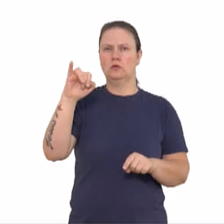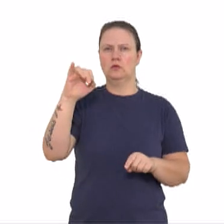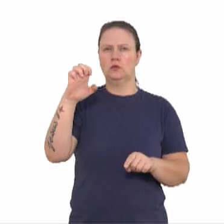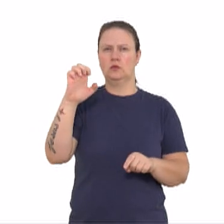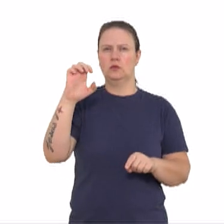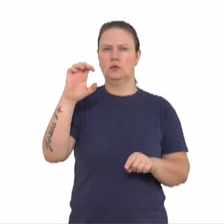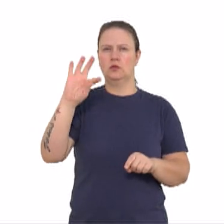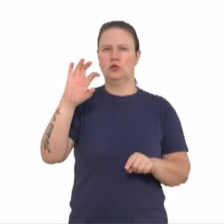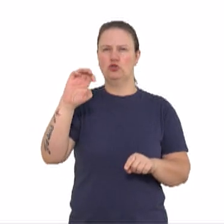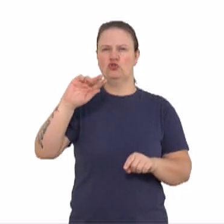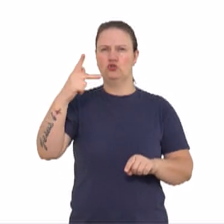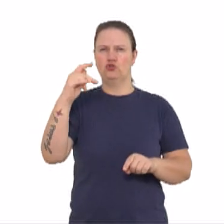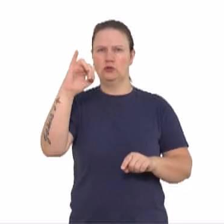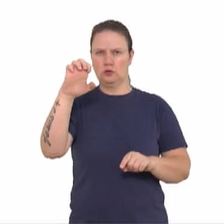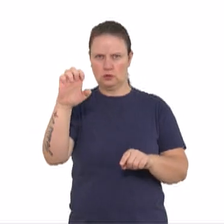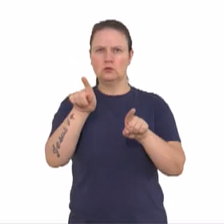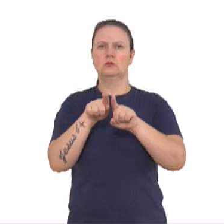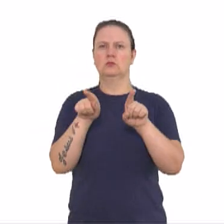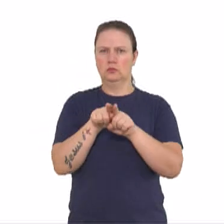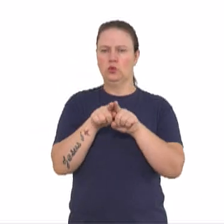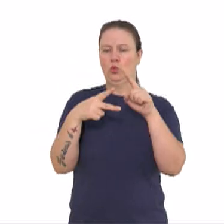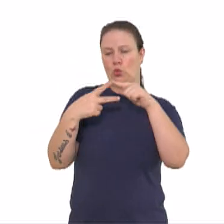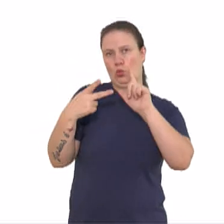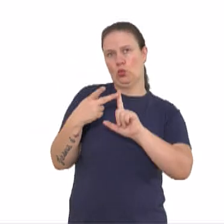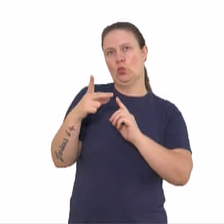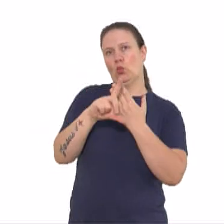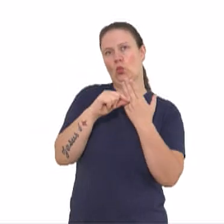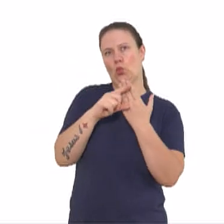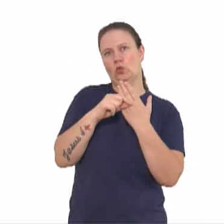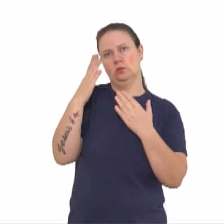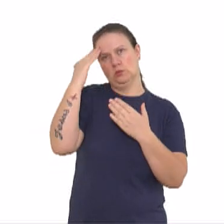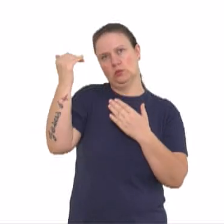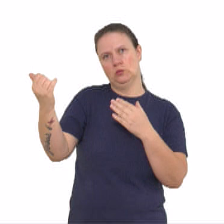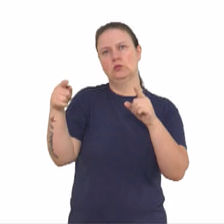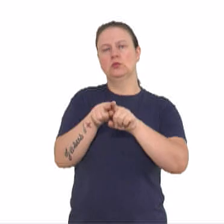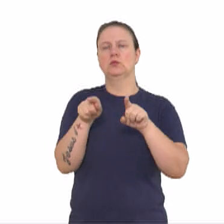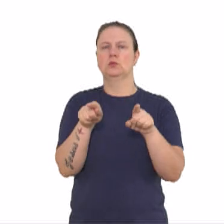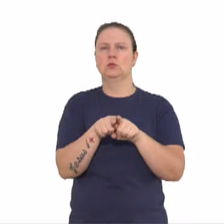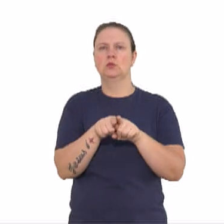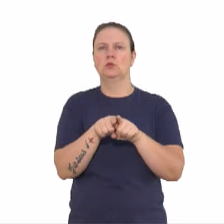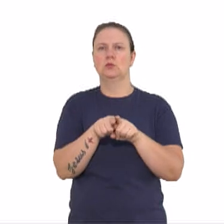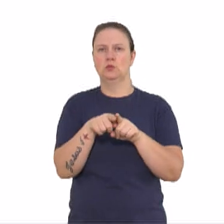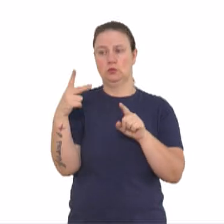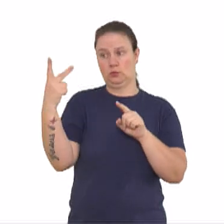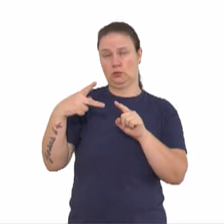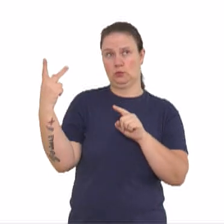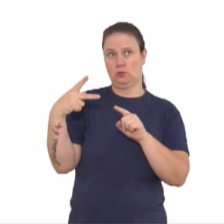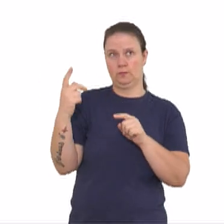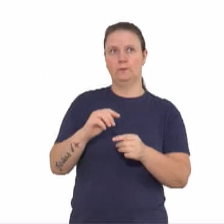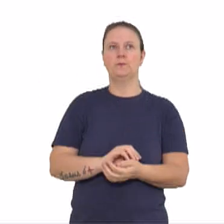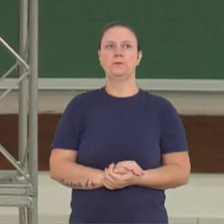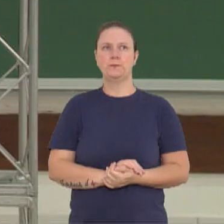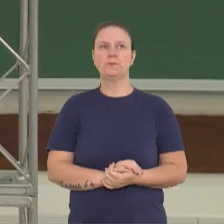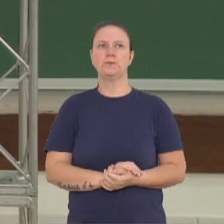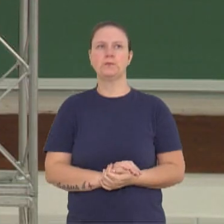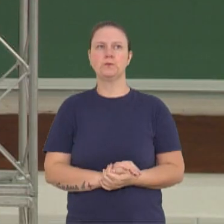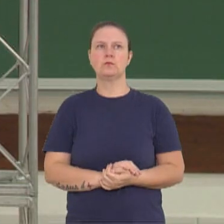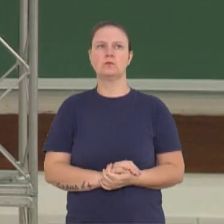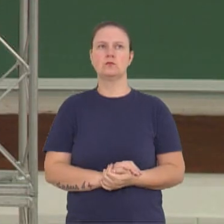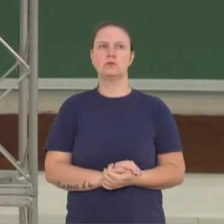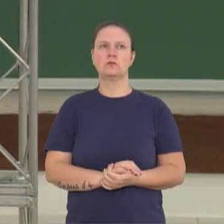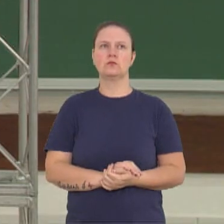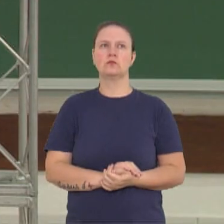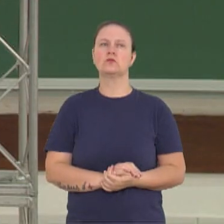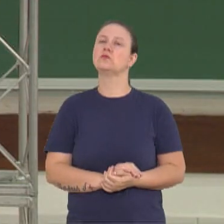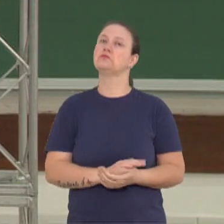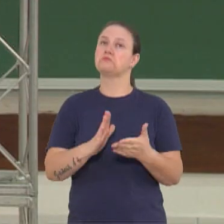as explicações sobre a filosofia de Heráclito feita pelos filósofos Hegel e Nietzsche. Mas